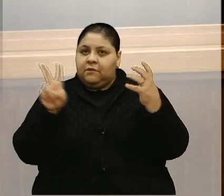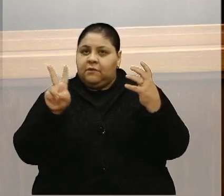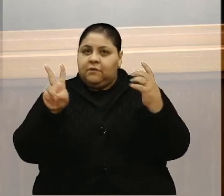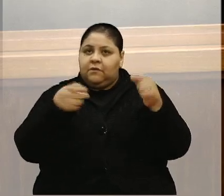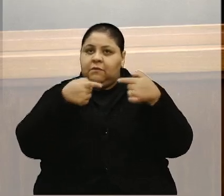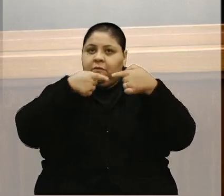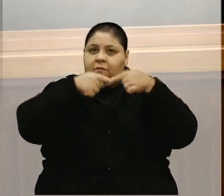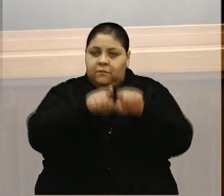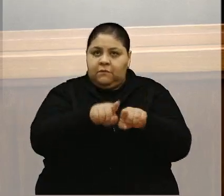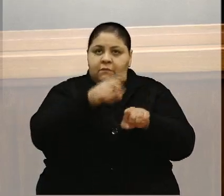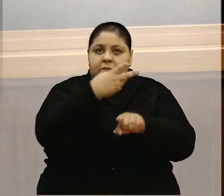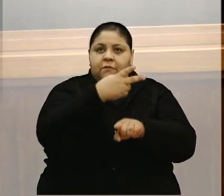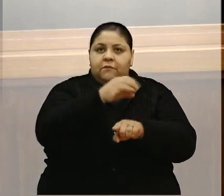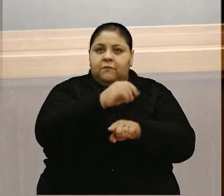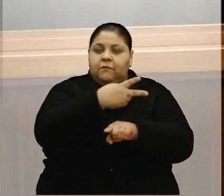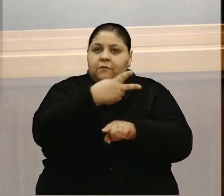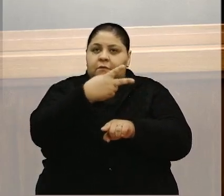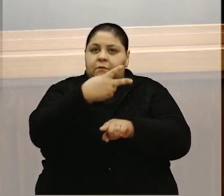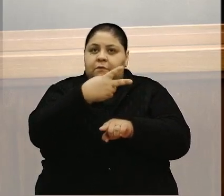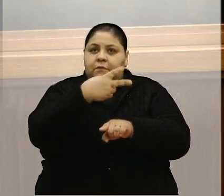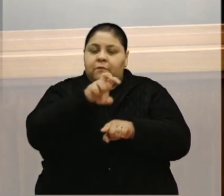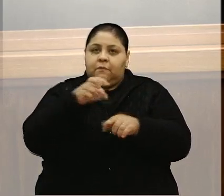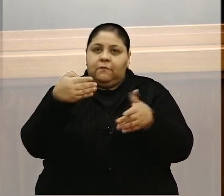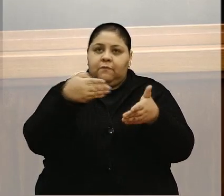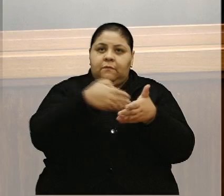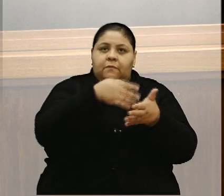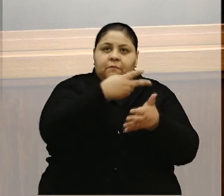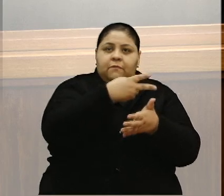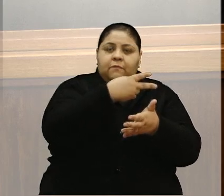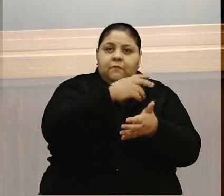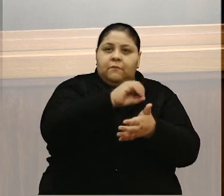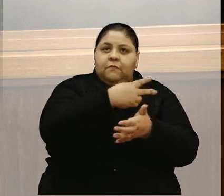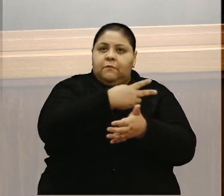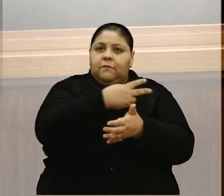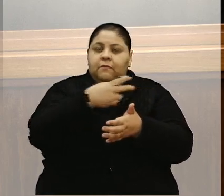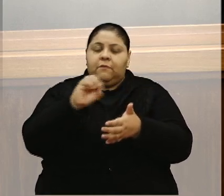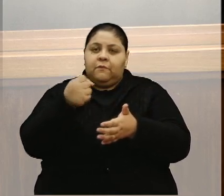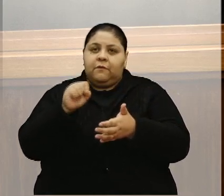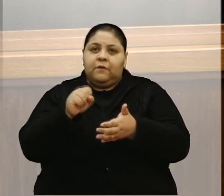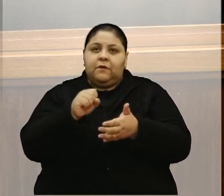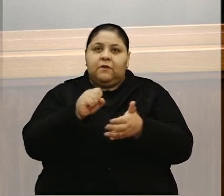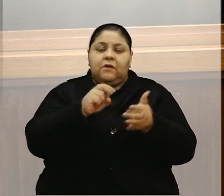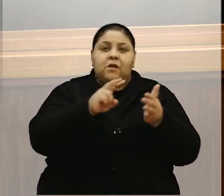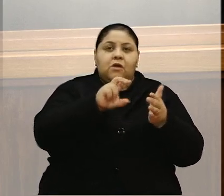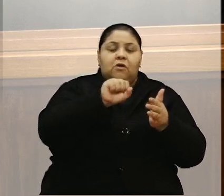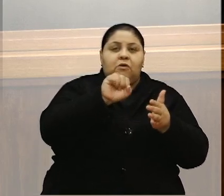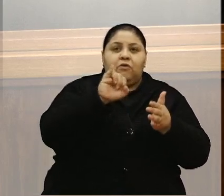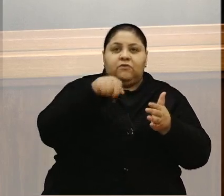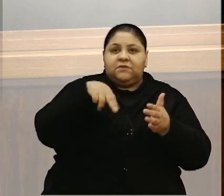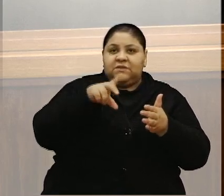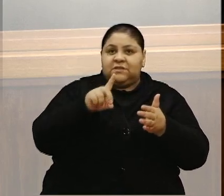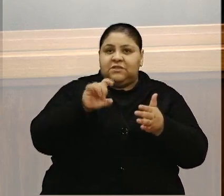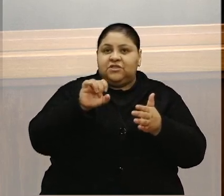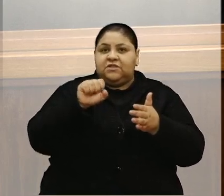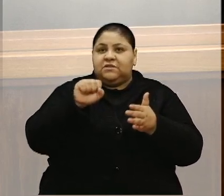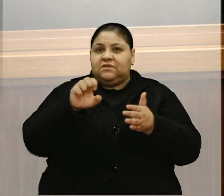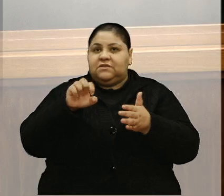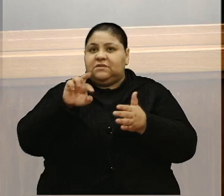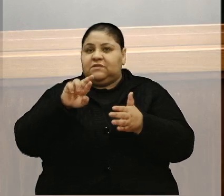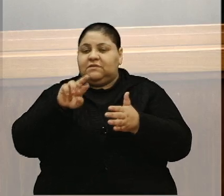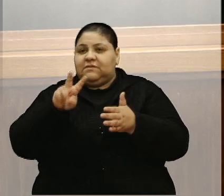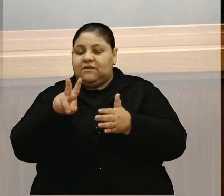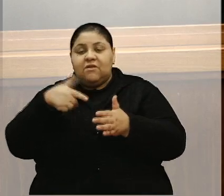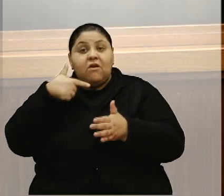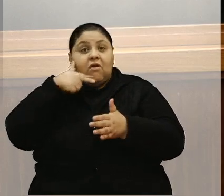2025-2028 ao Sinserve, que ganhou no dia de ontem uma